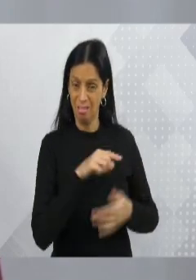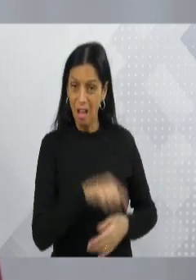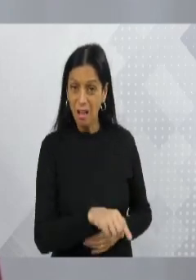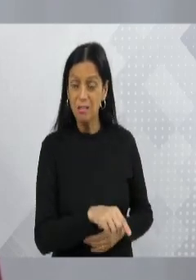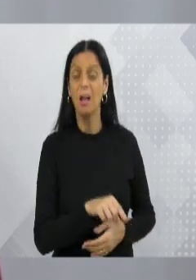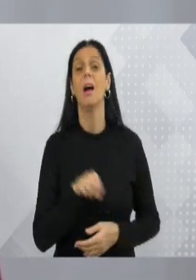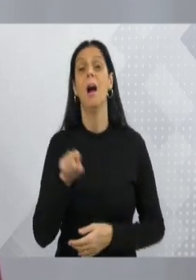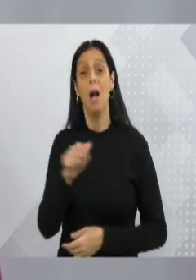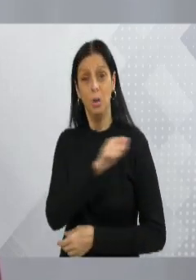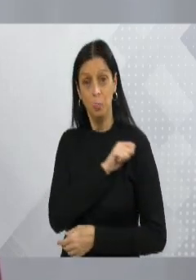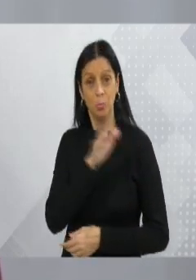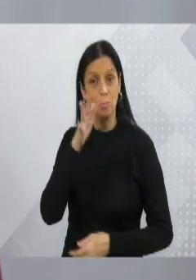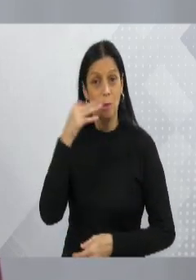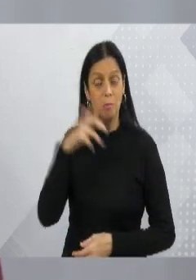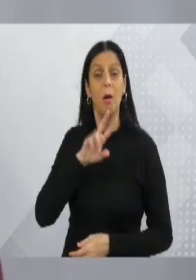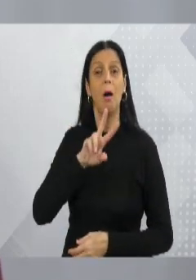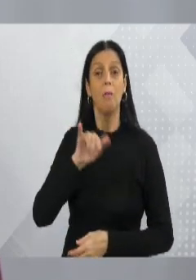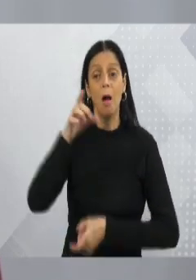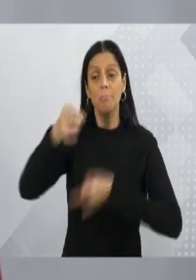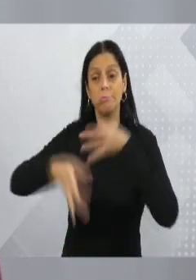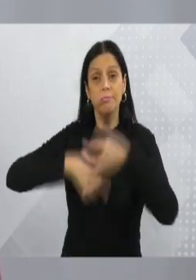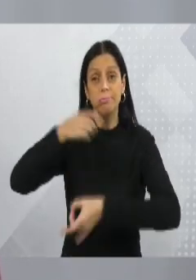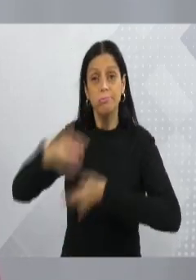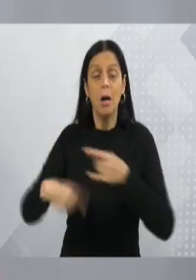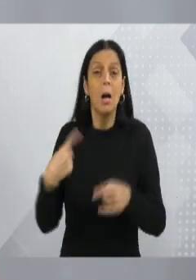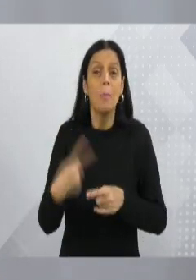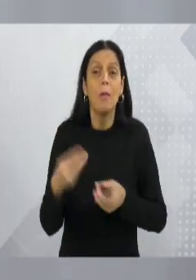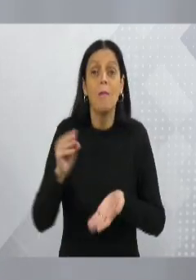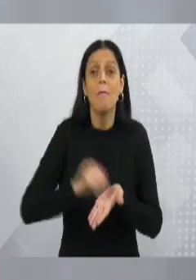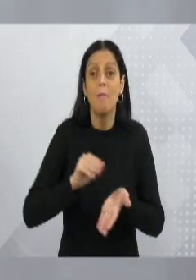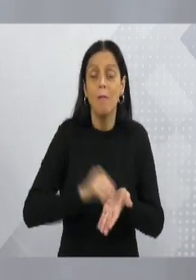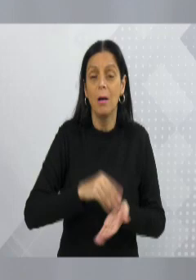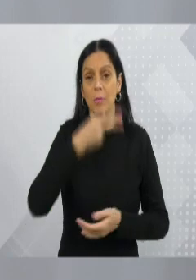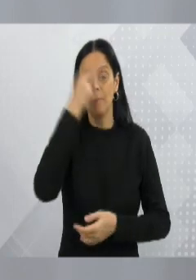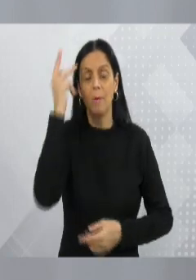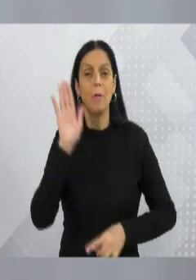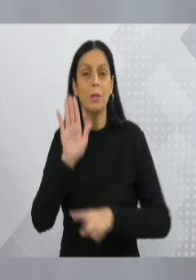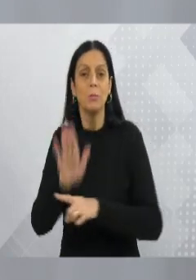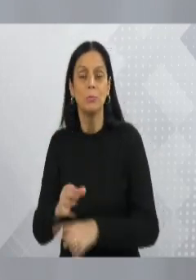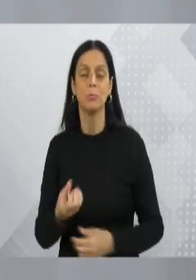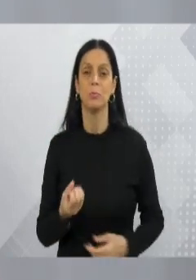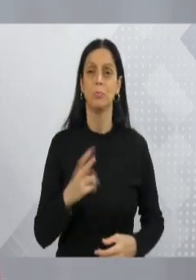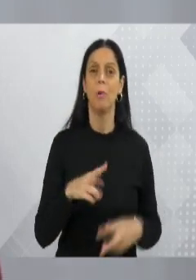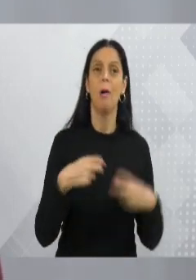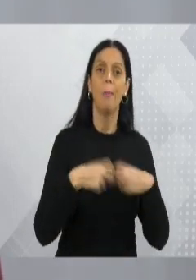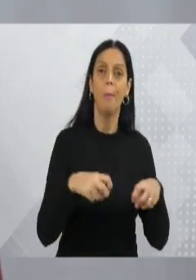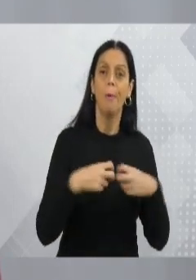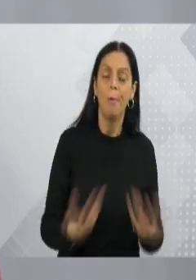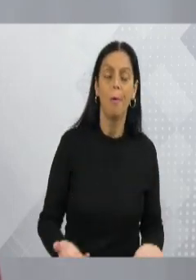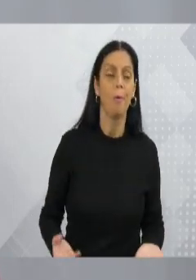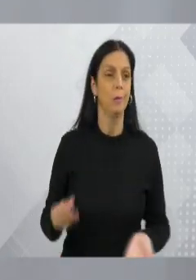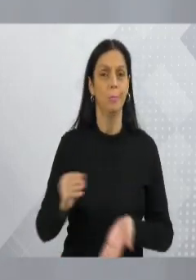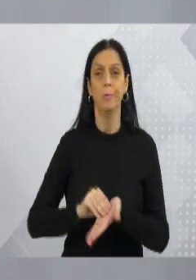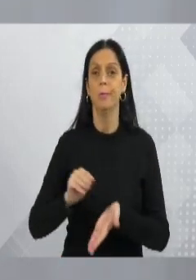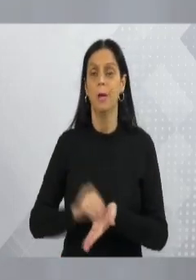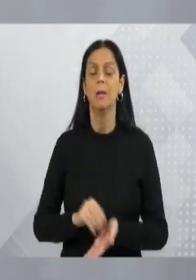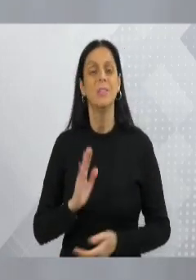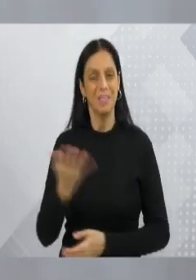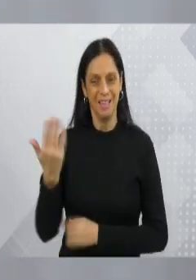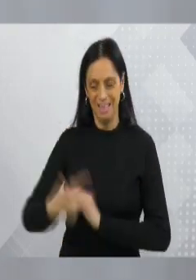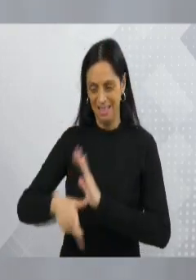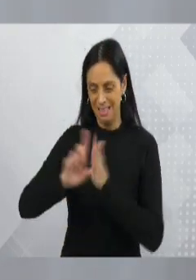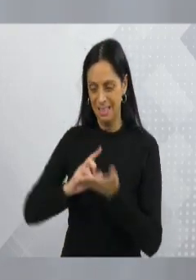por conta da não possibilidade de mobilidade que ele tem ônibus fácil tem que conversar com a Blue móveis estavam falando aqui